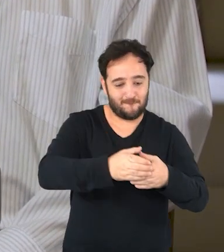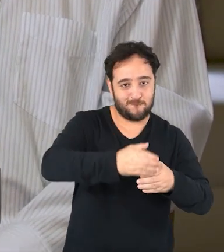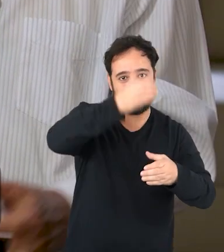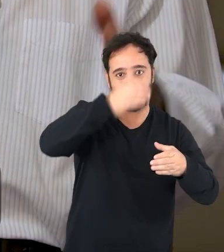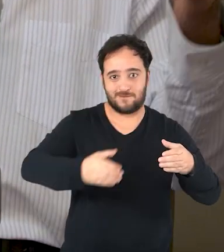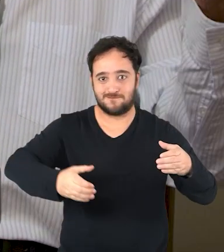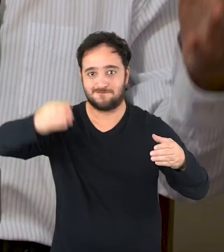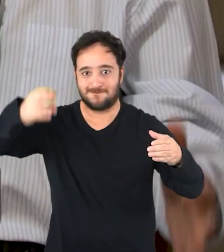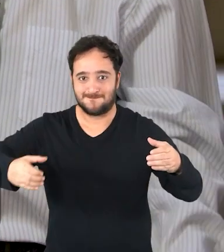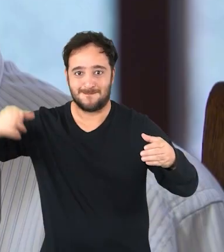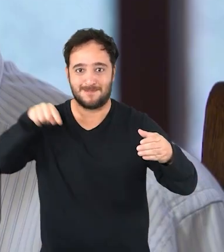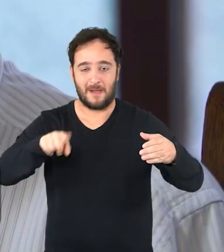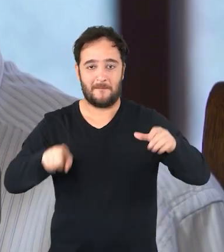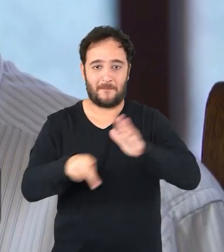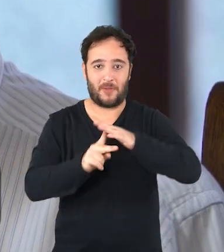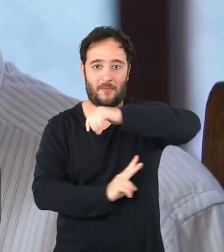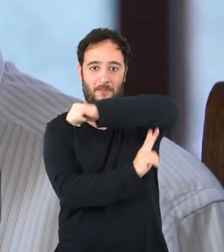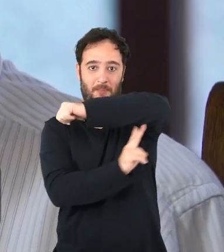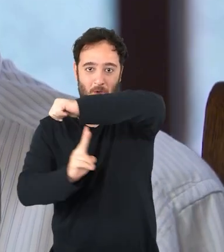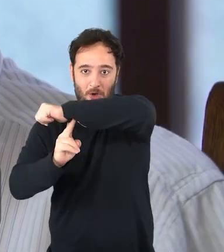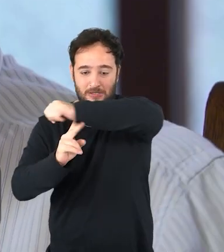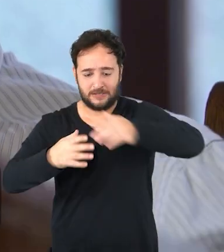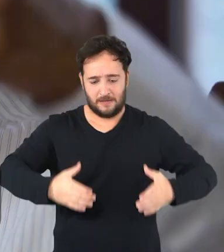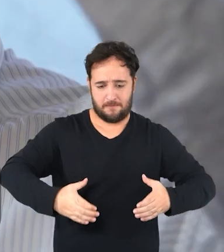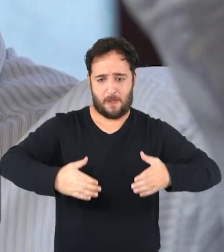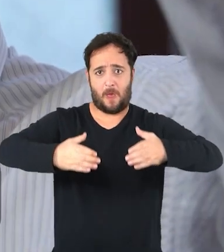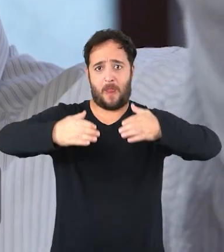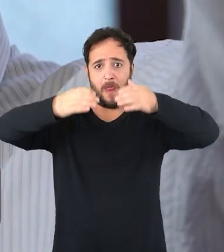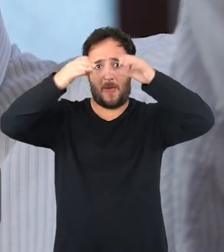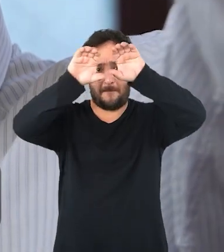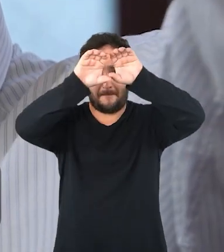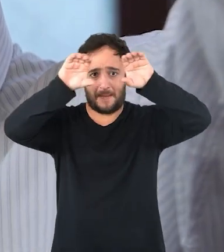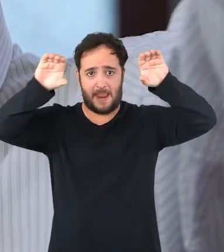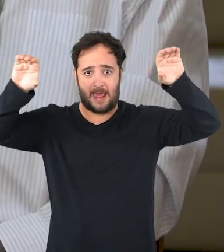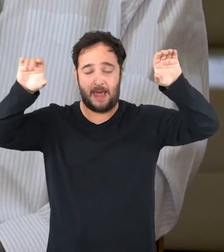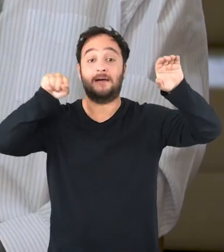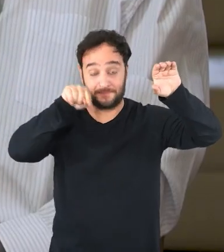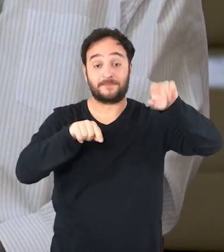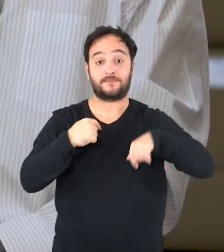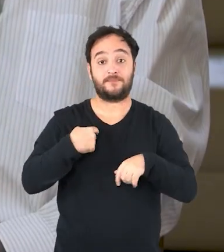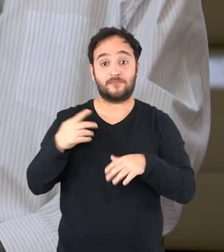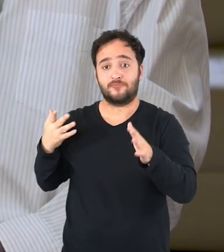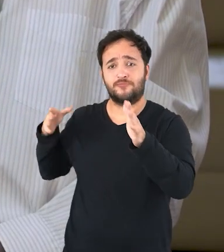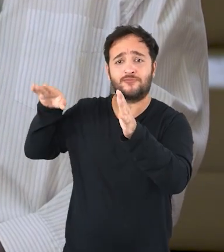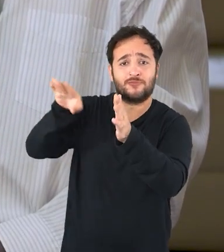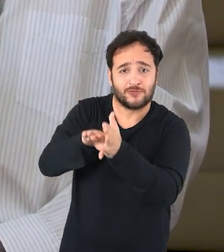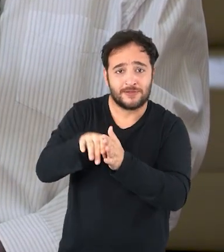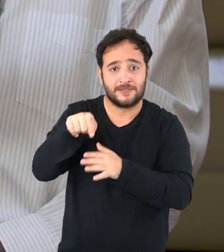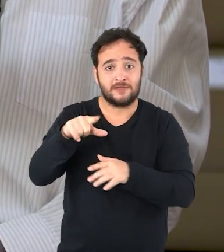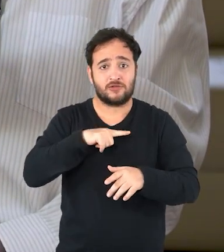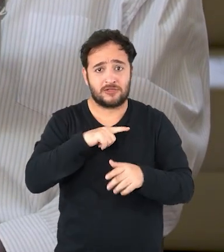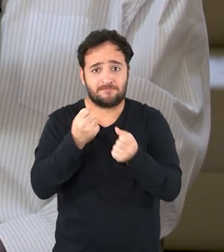era fazer as fundações da ponte. E os pilares até em cima. Quando nós chegamos lá, tinha